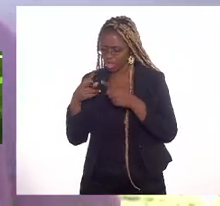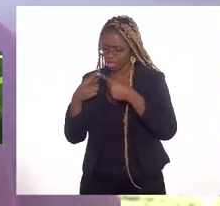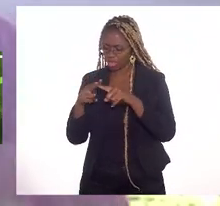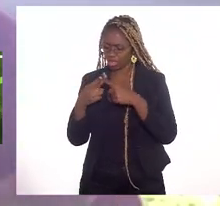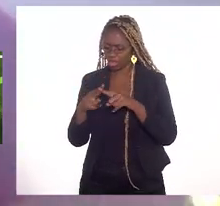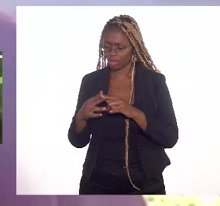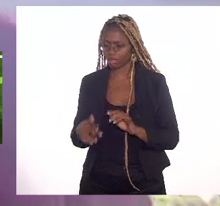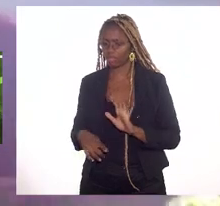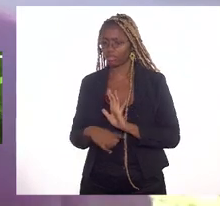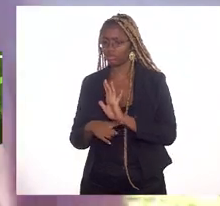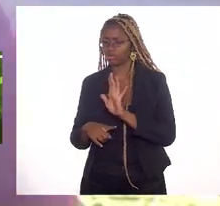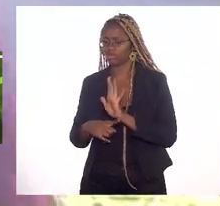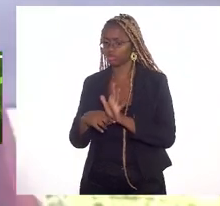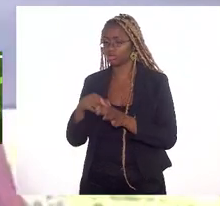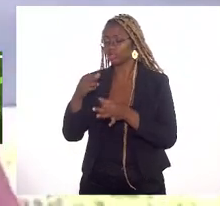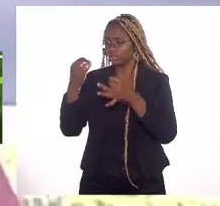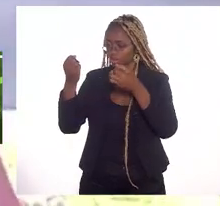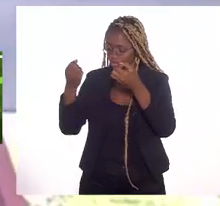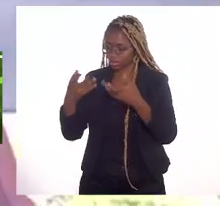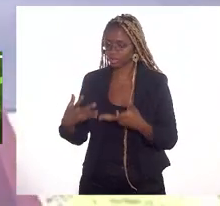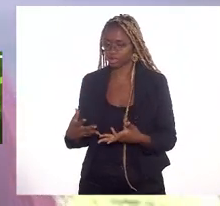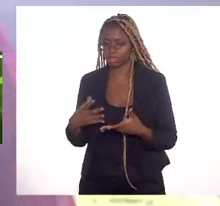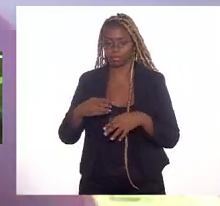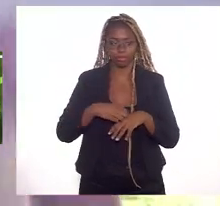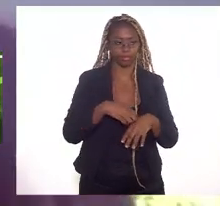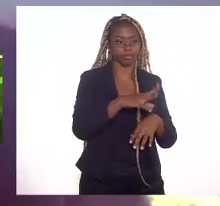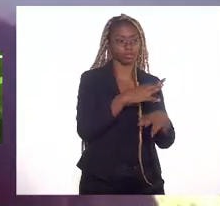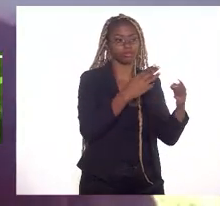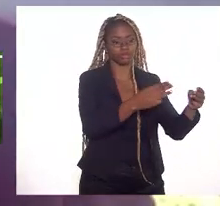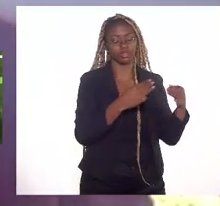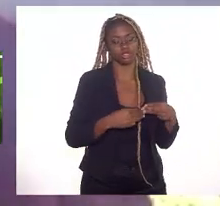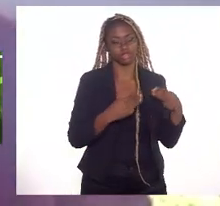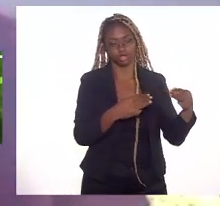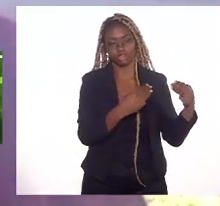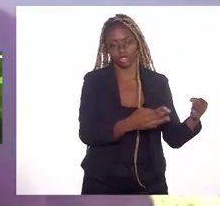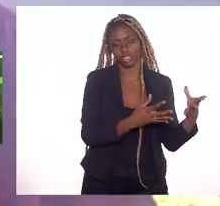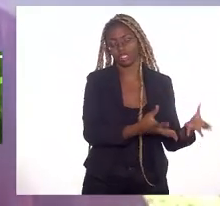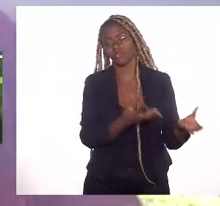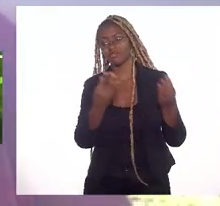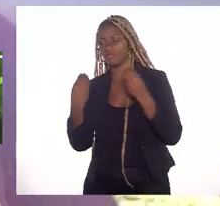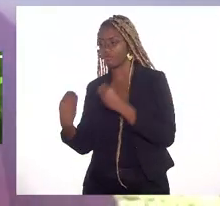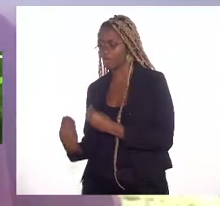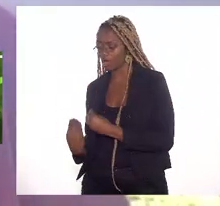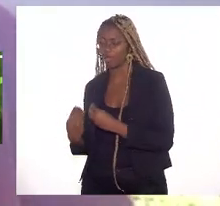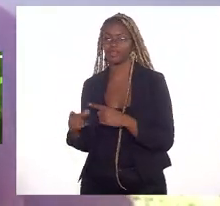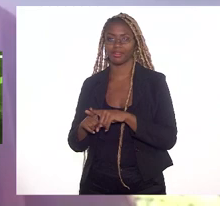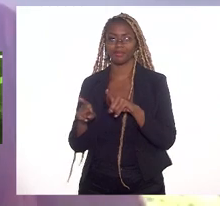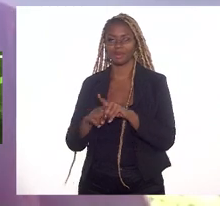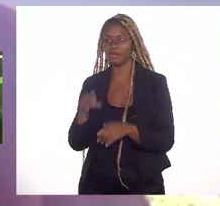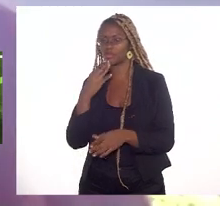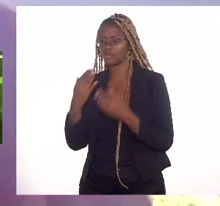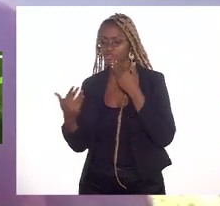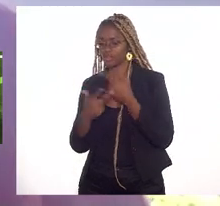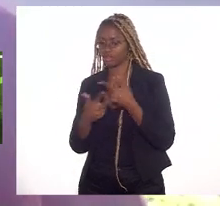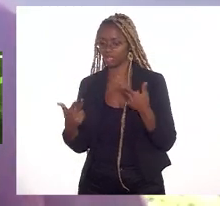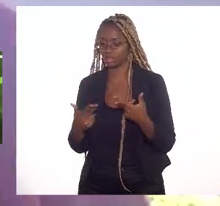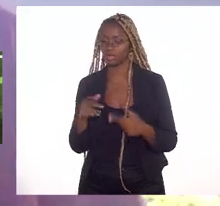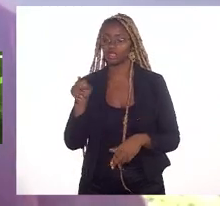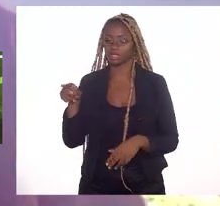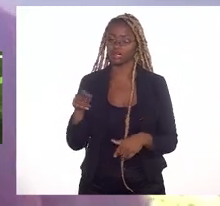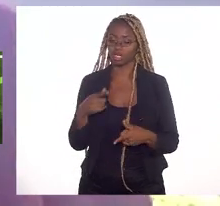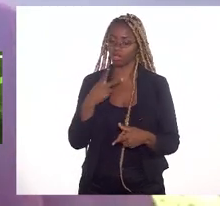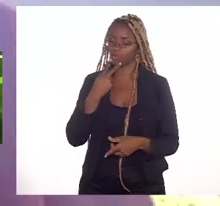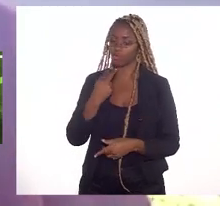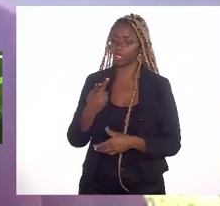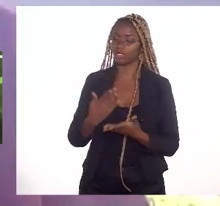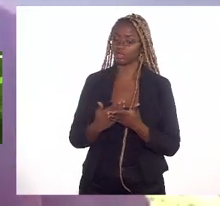auxilia nas justificativas, repassa o Ministério devolve com as exigências, e isso é uma daquelas questões que eu comentei no